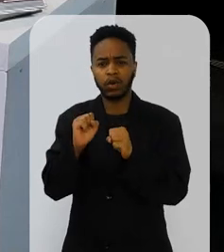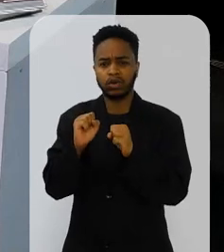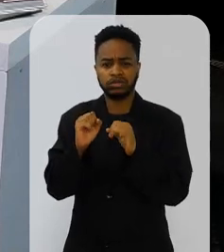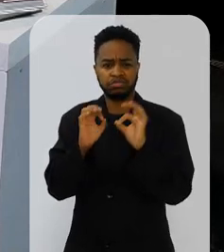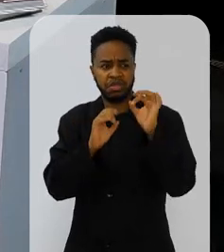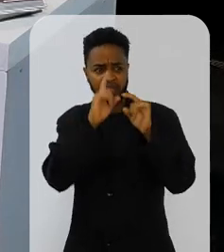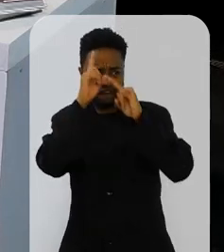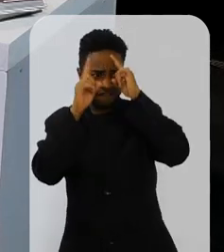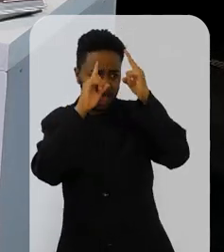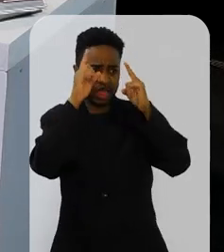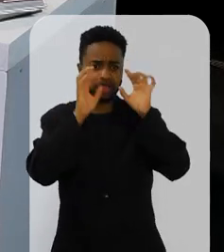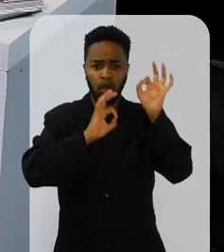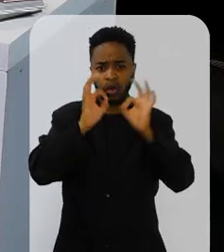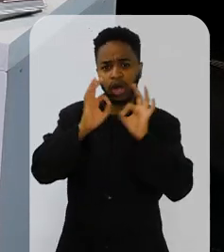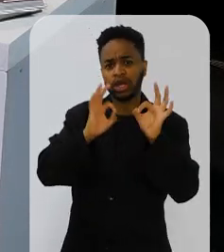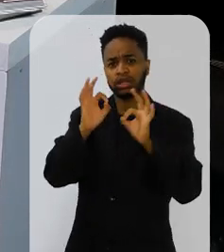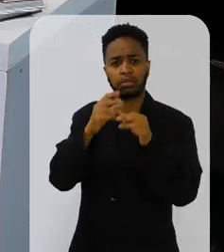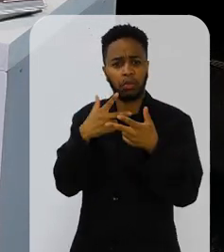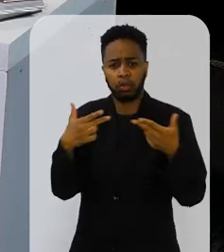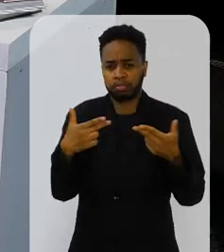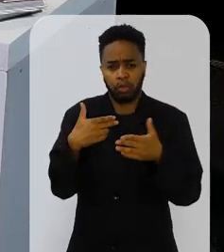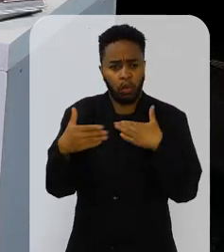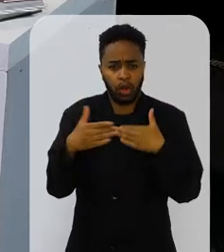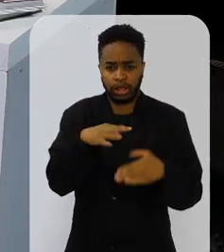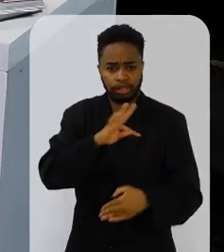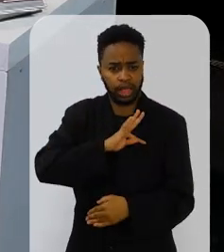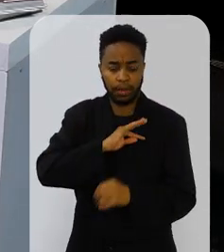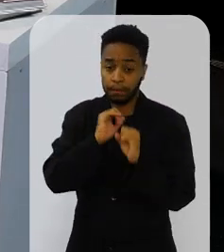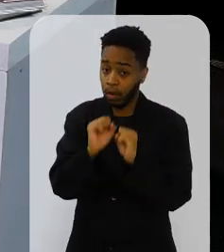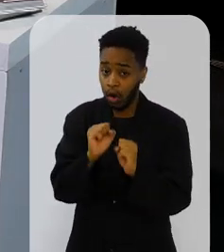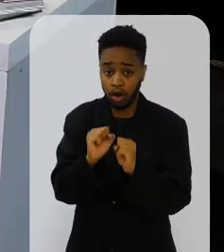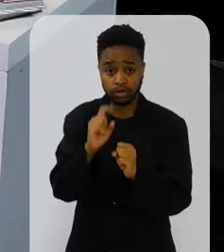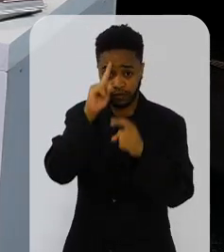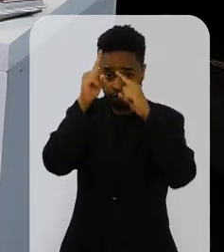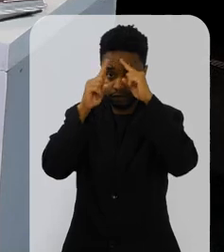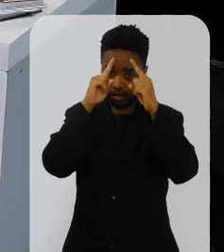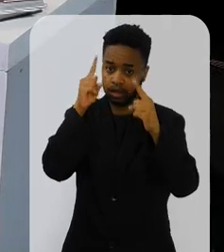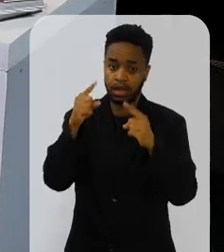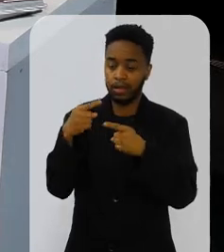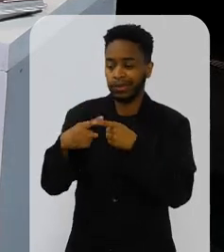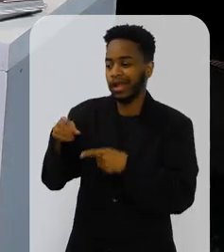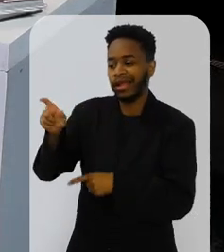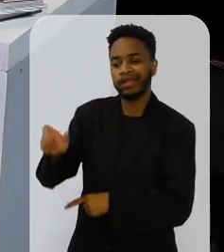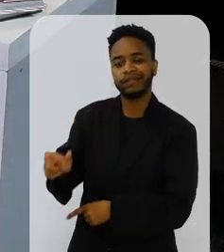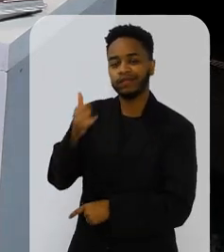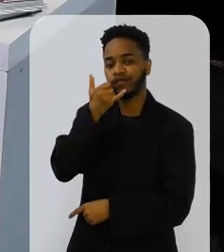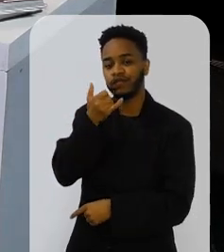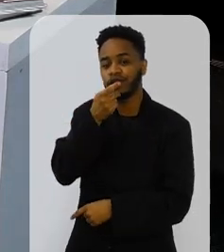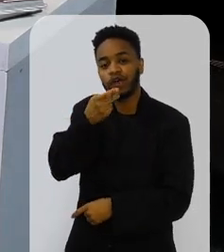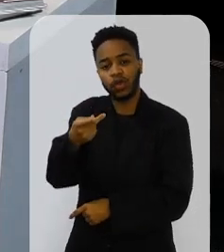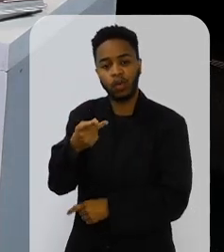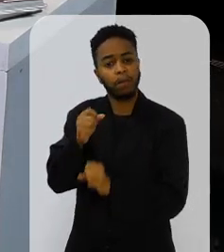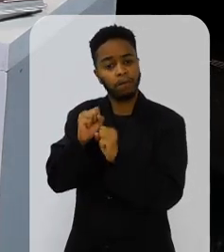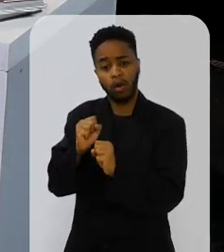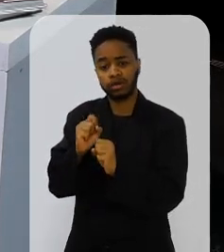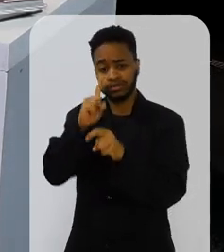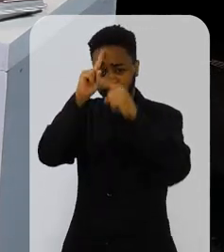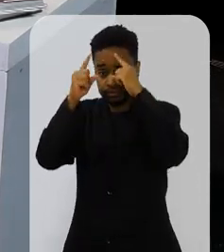sobe, você desce, você inventa, você usa todo tipo de técnicas, porque o carnaval, segundo o João, tudo pode. Tudo pode,